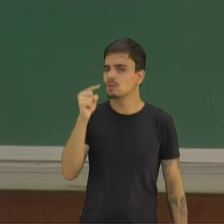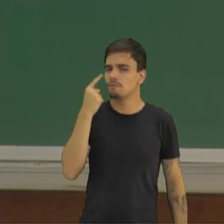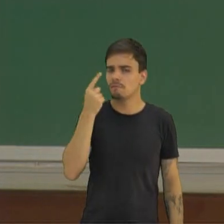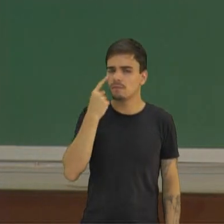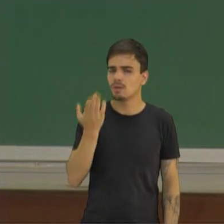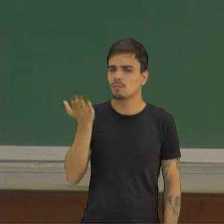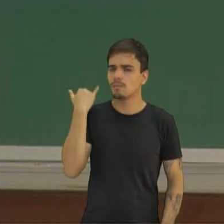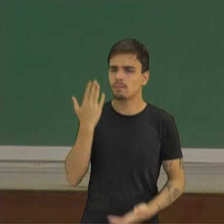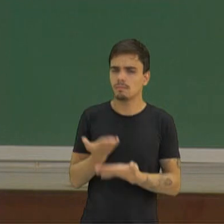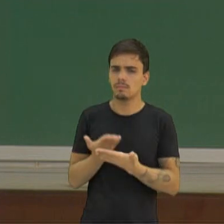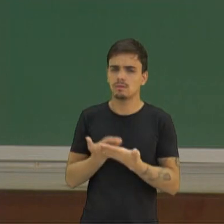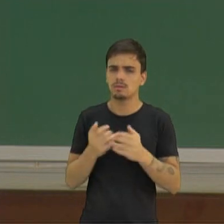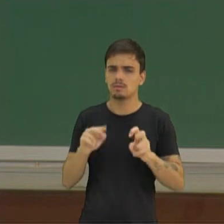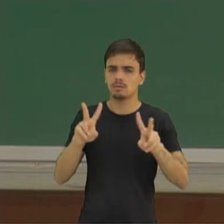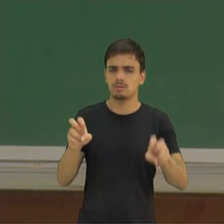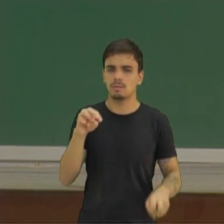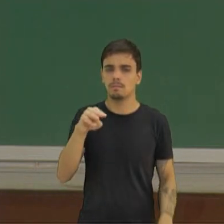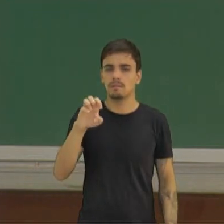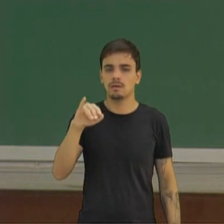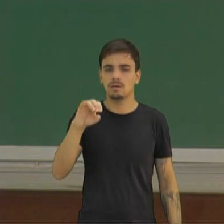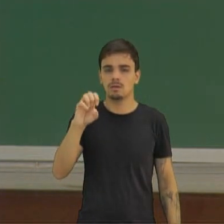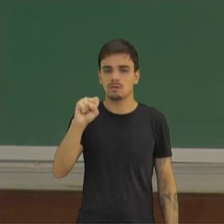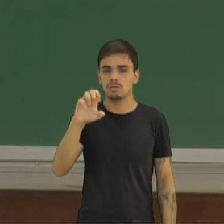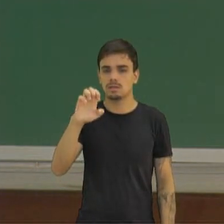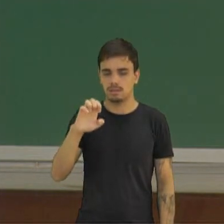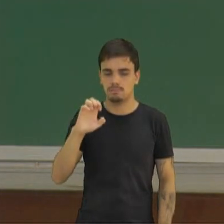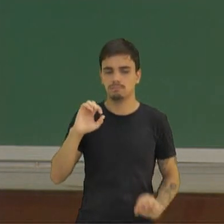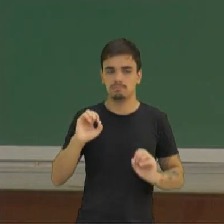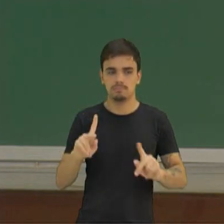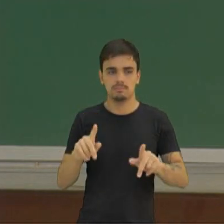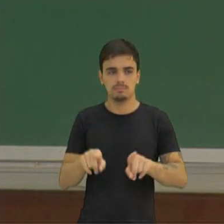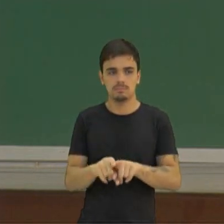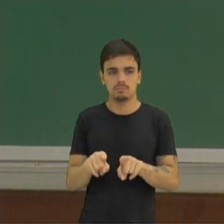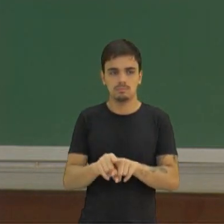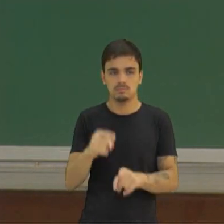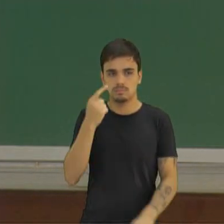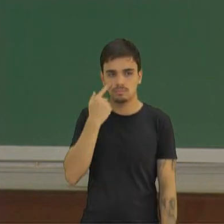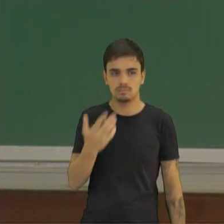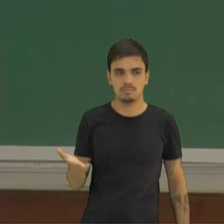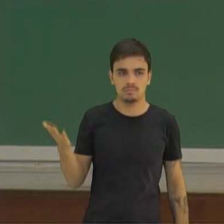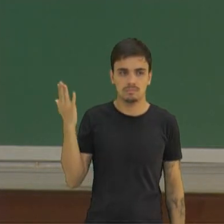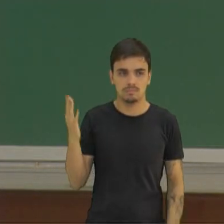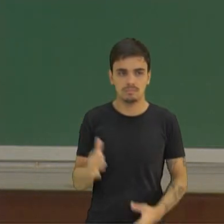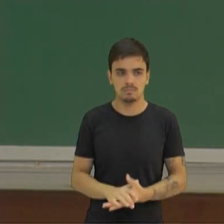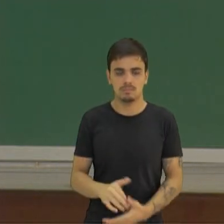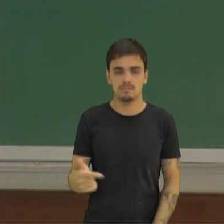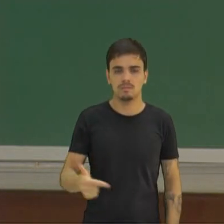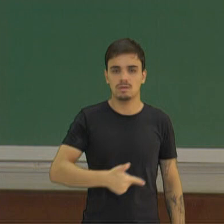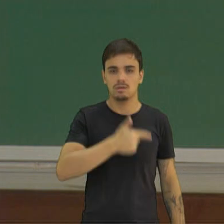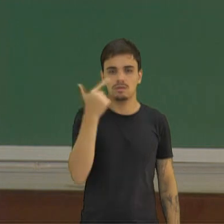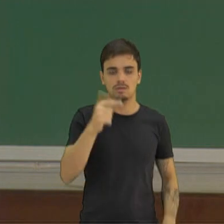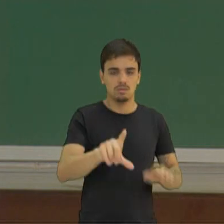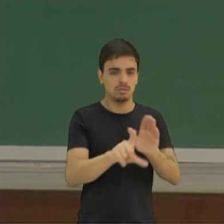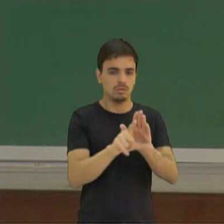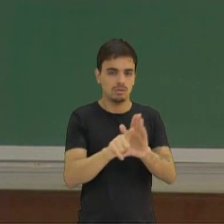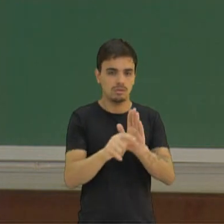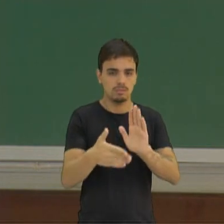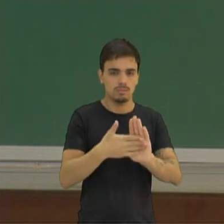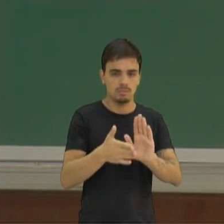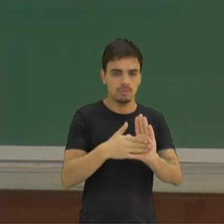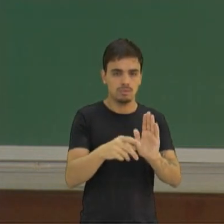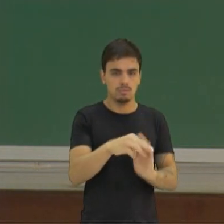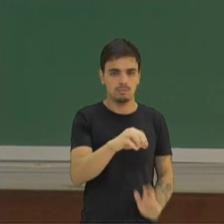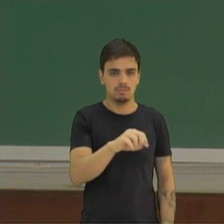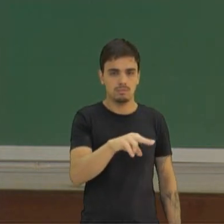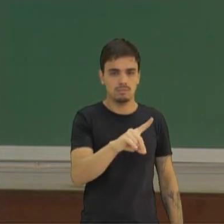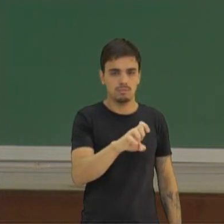viram isso aí aulas anteriores meiose não vou falar nada olha aqui pessoal a segunda lei proposta por meio